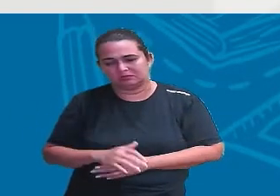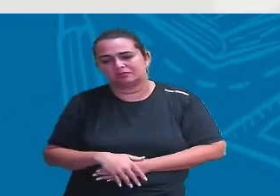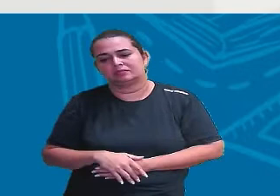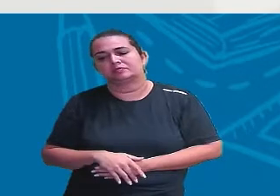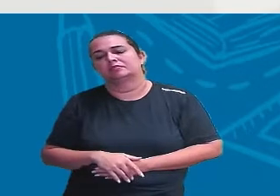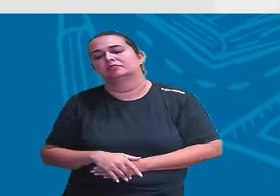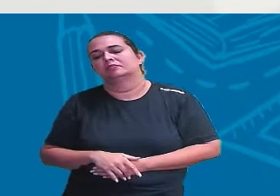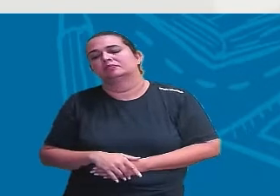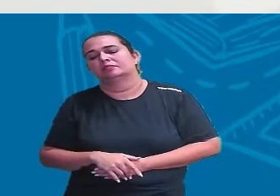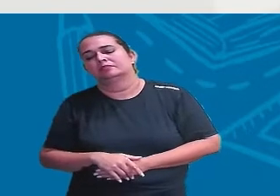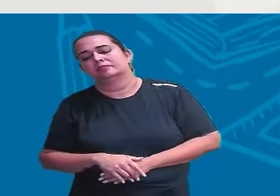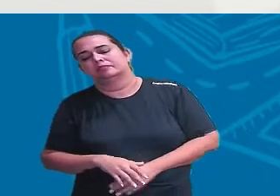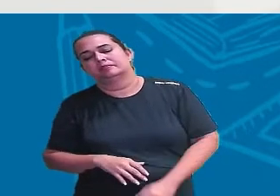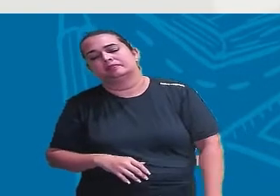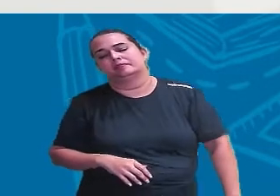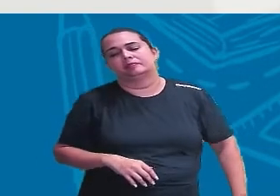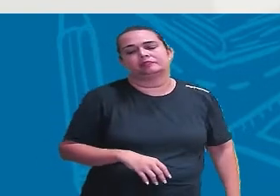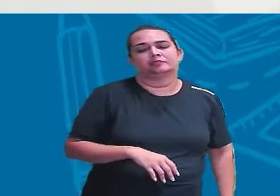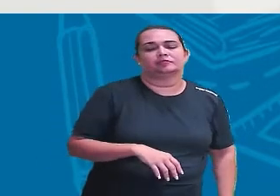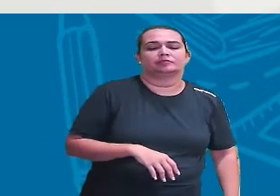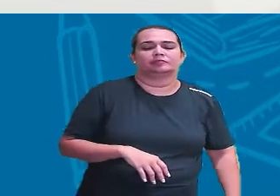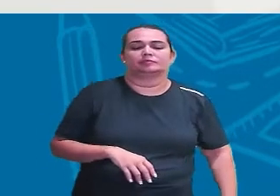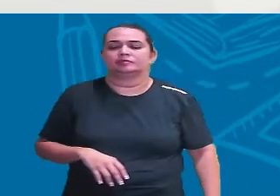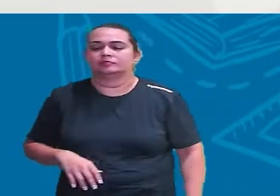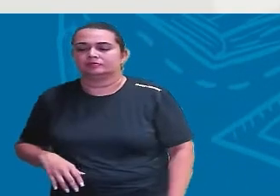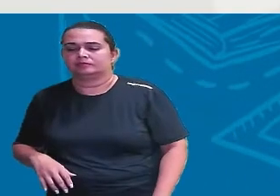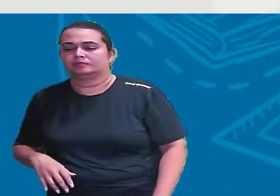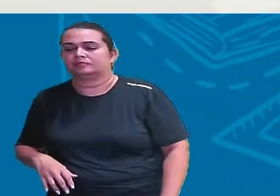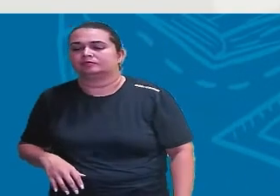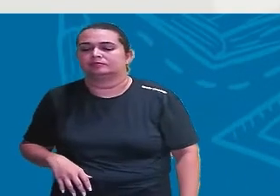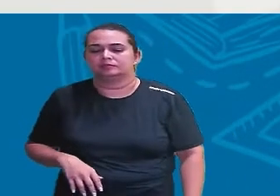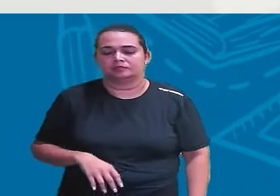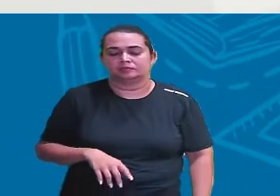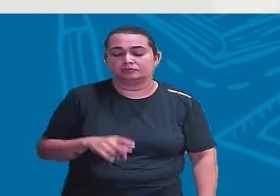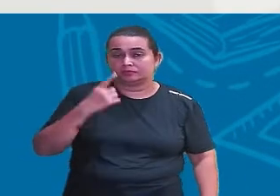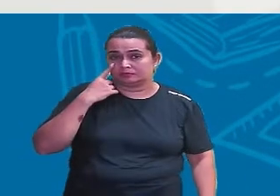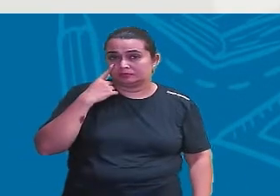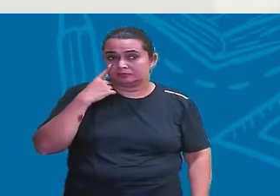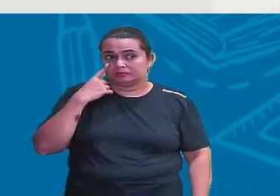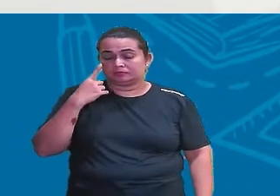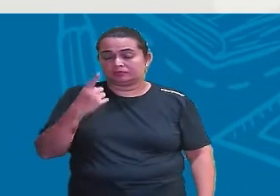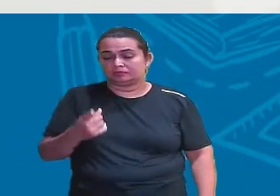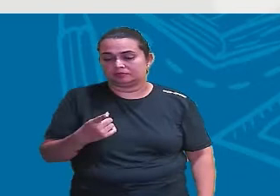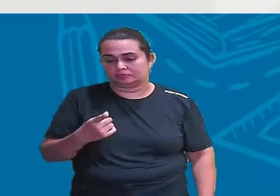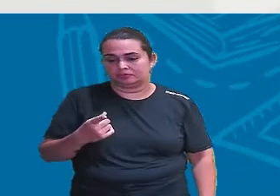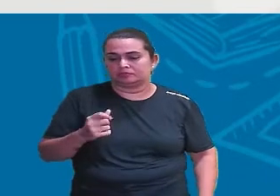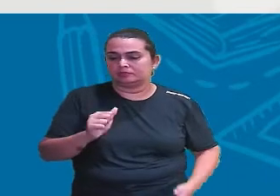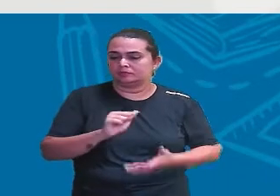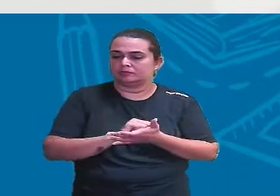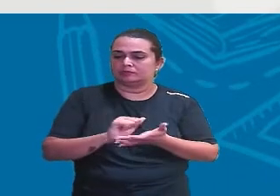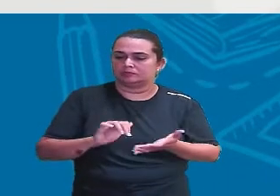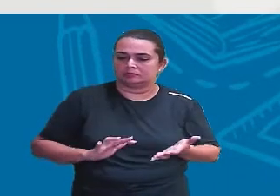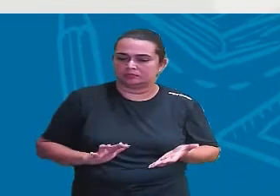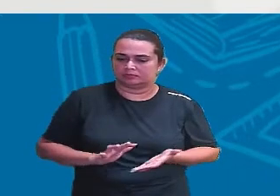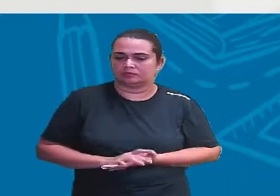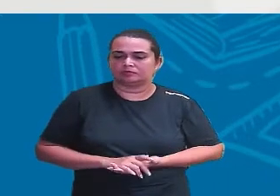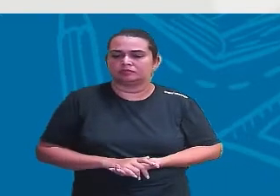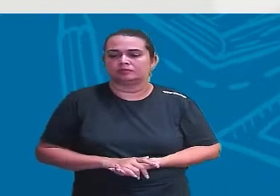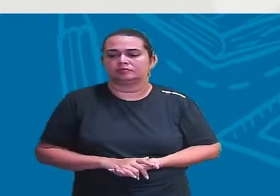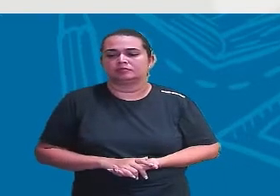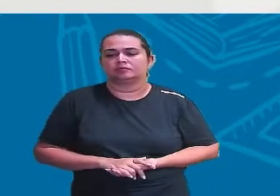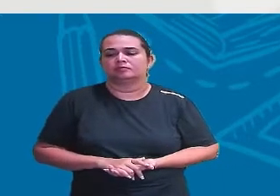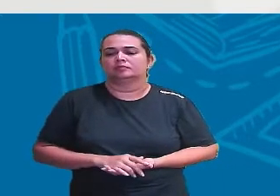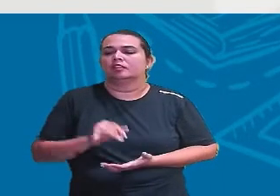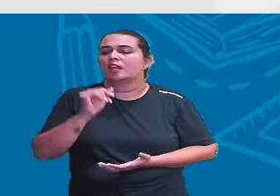Agora é sua vez. Foca nessa tela e preste bem atenção nessas atividades. Ela diz assim,